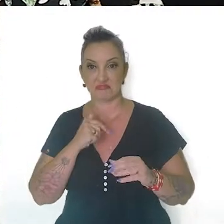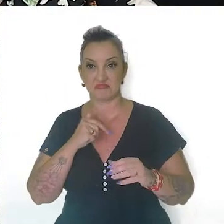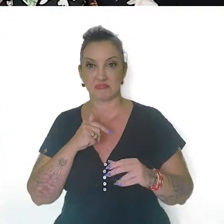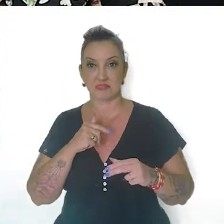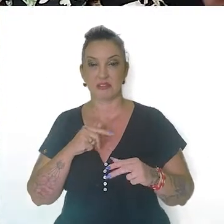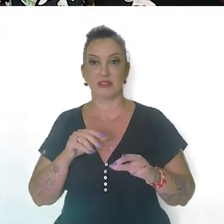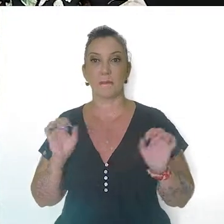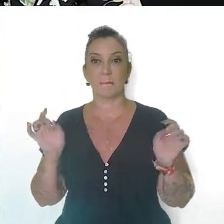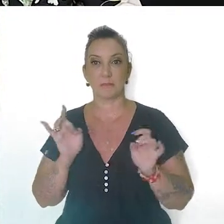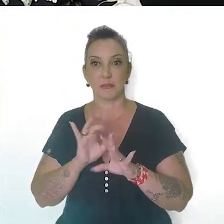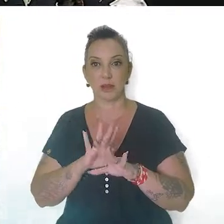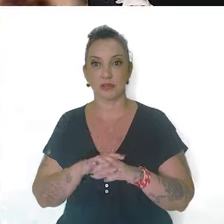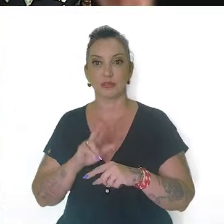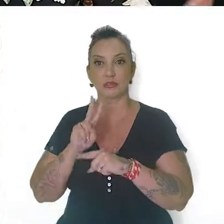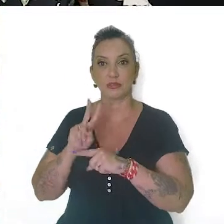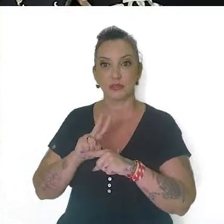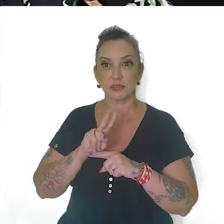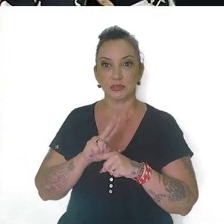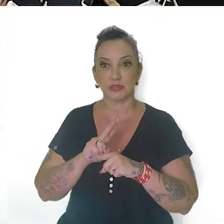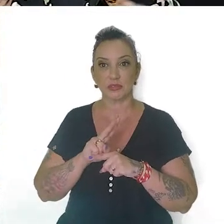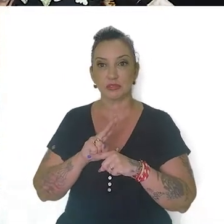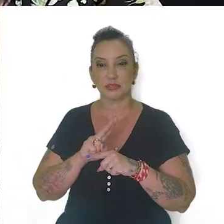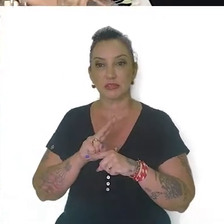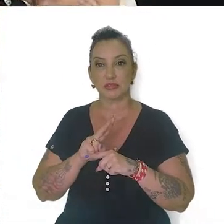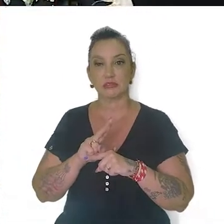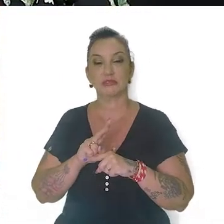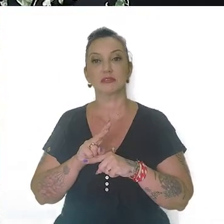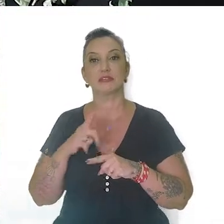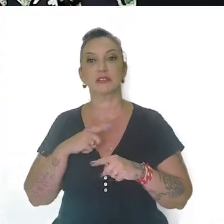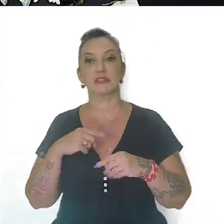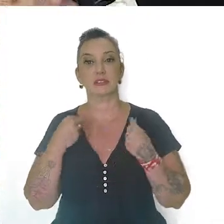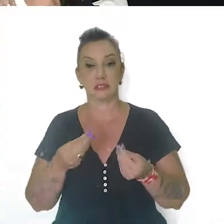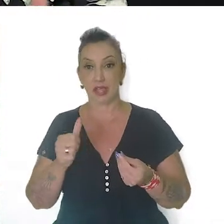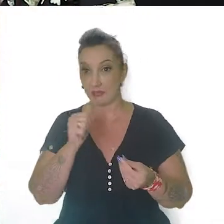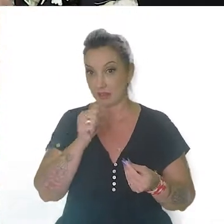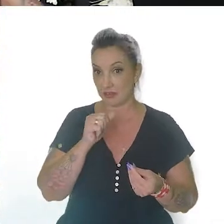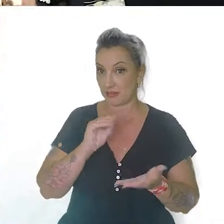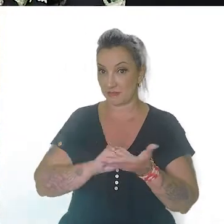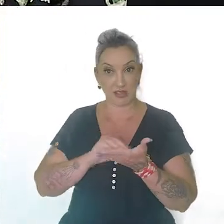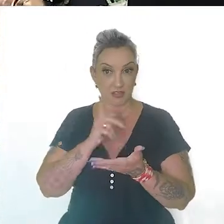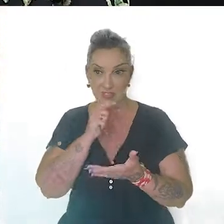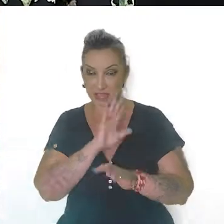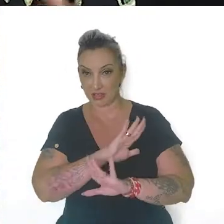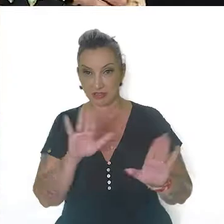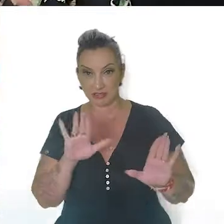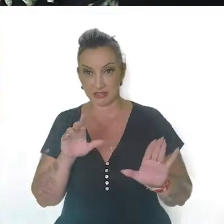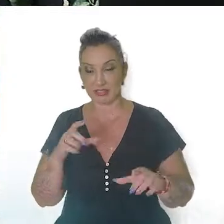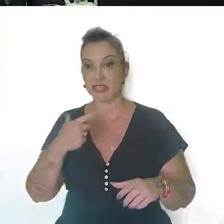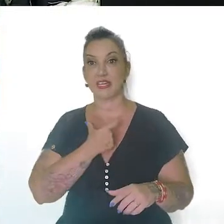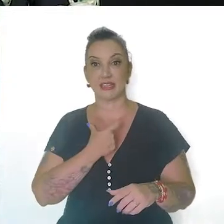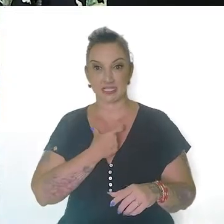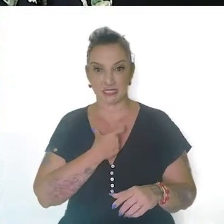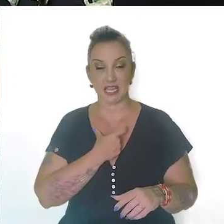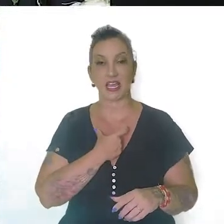tudo montado, tudo afiado, cuido para que ele se alimente, para que ele, o pessoal traga bebida, não falte água, que ele